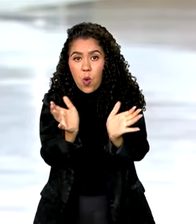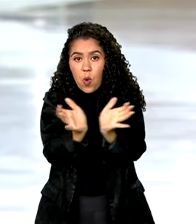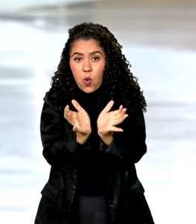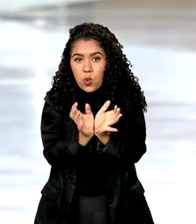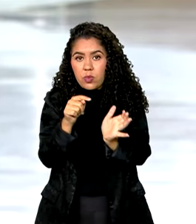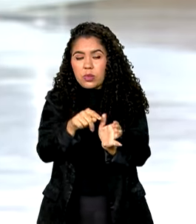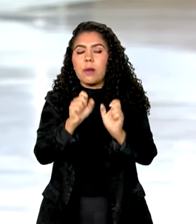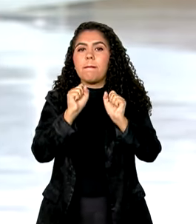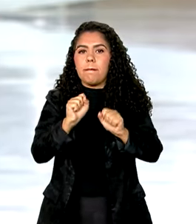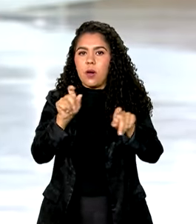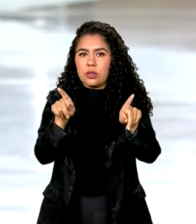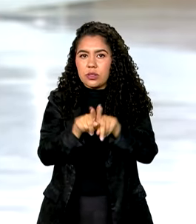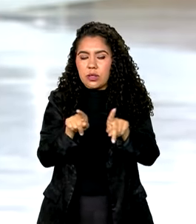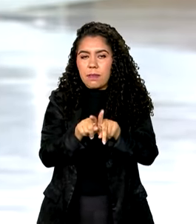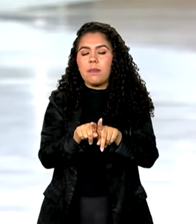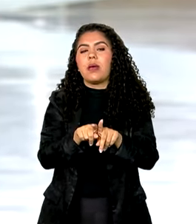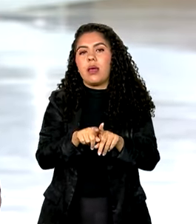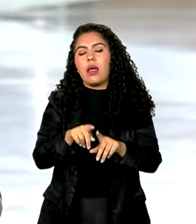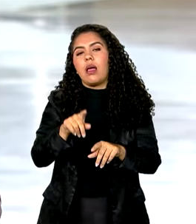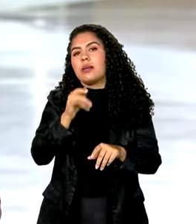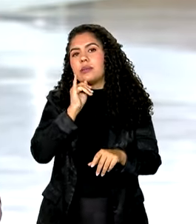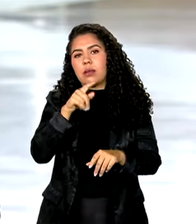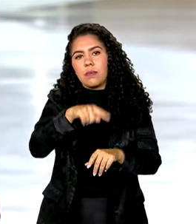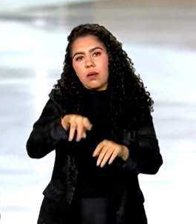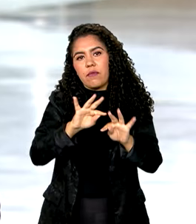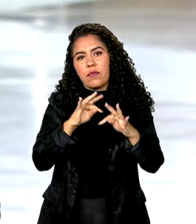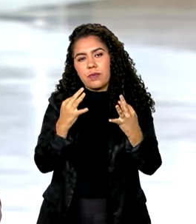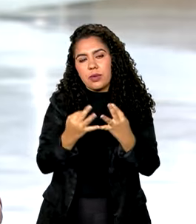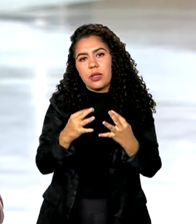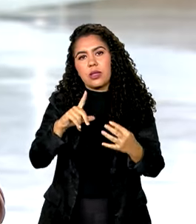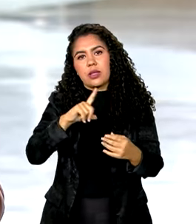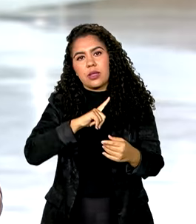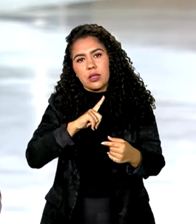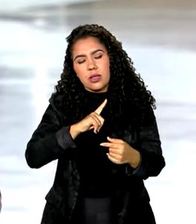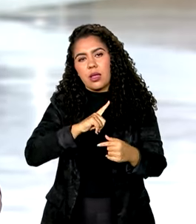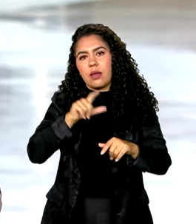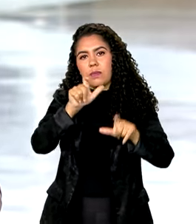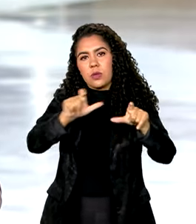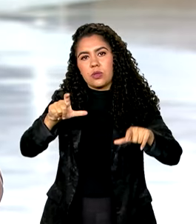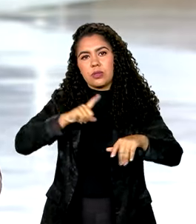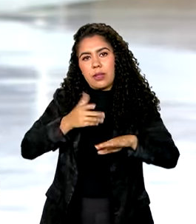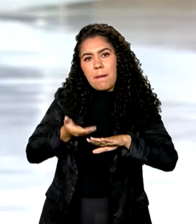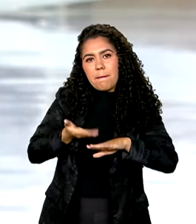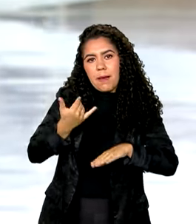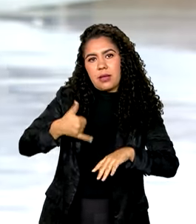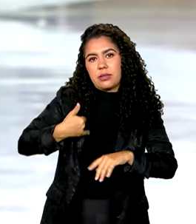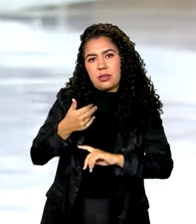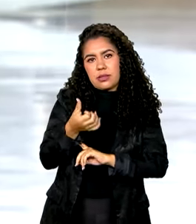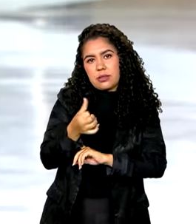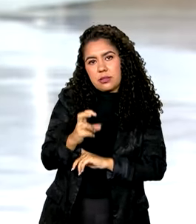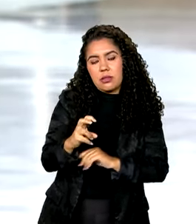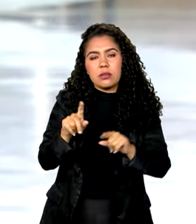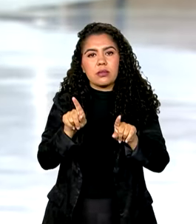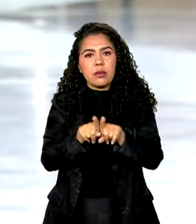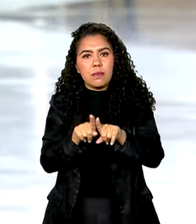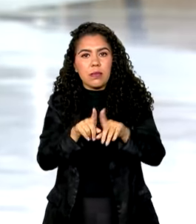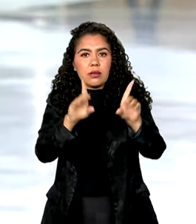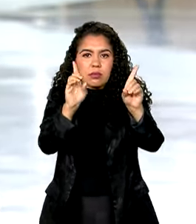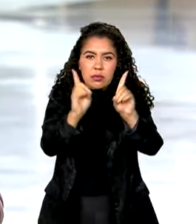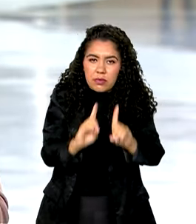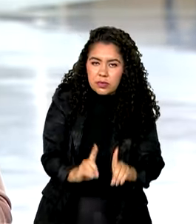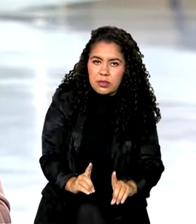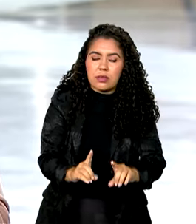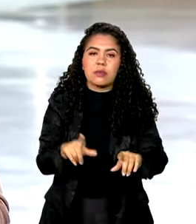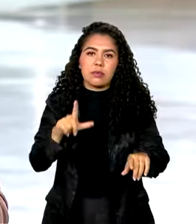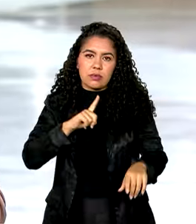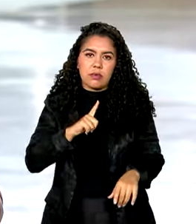tarifa também são aquelas famílias que têm, entre seus integrantes, pessoas com mais de 65 anos ou pessoas com deficiência que